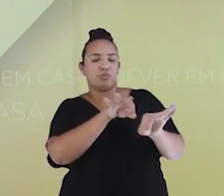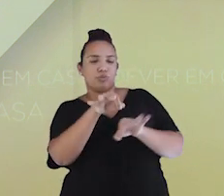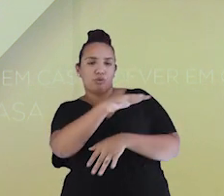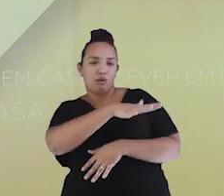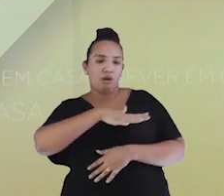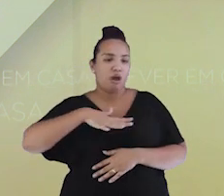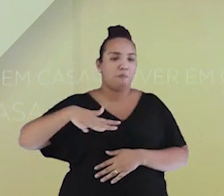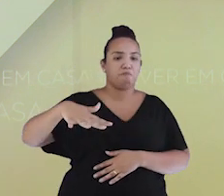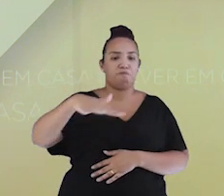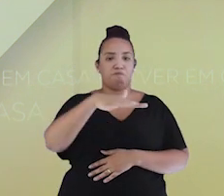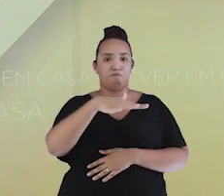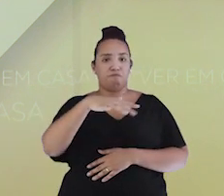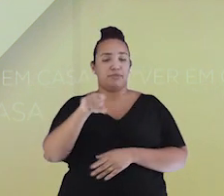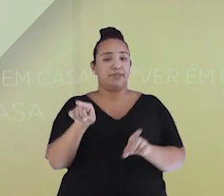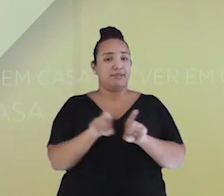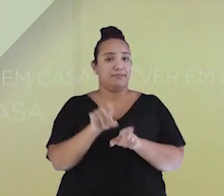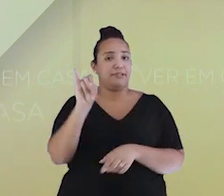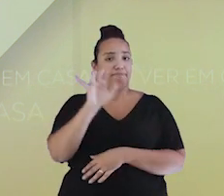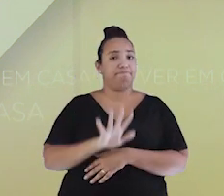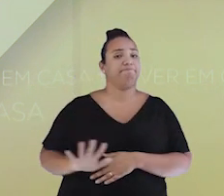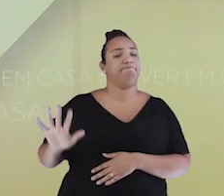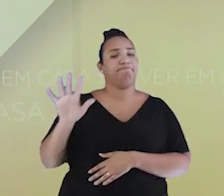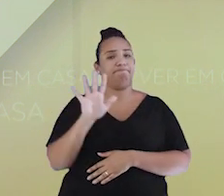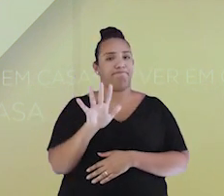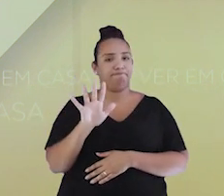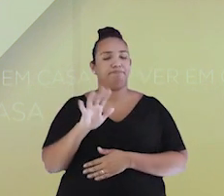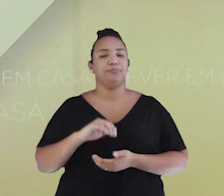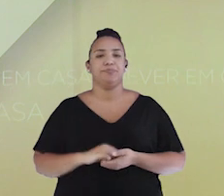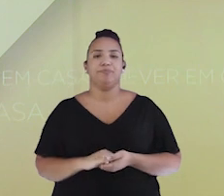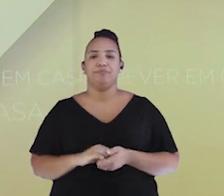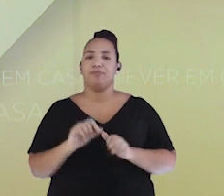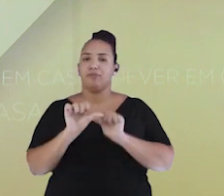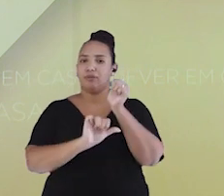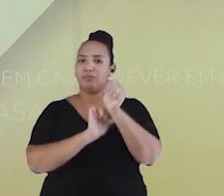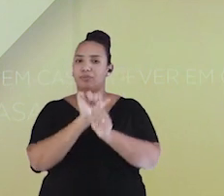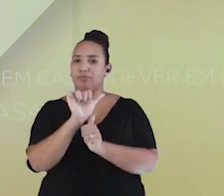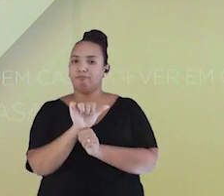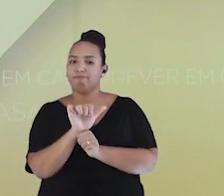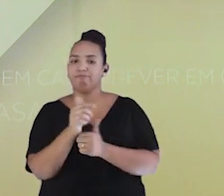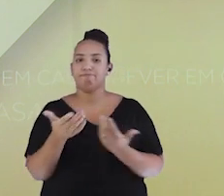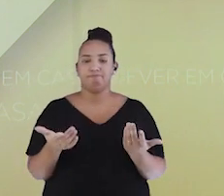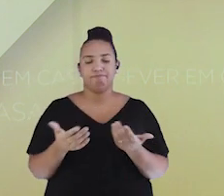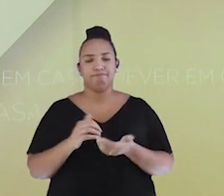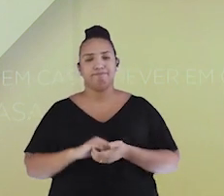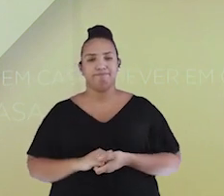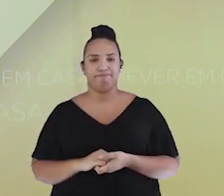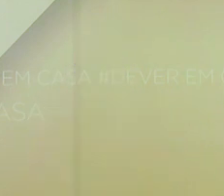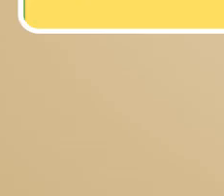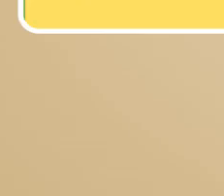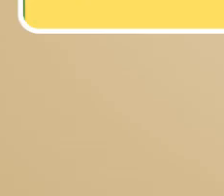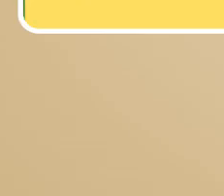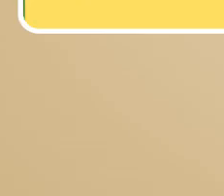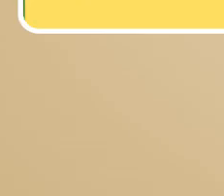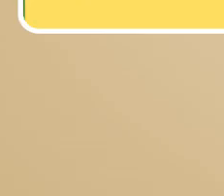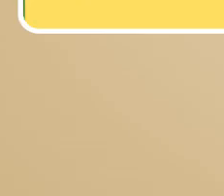mudança da organização dos espaços e, consequentemente, transformação das